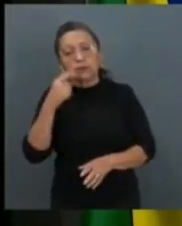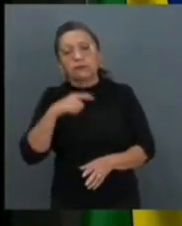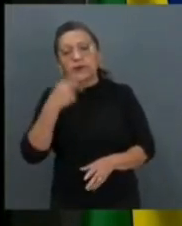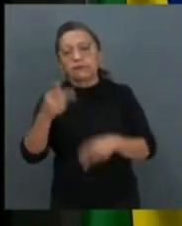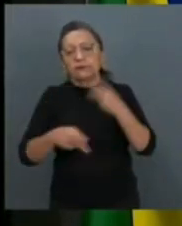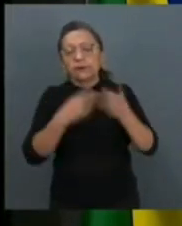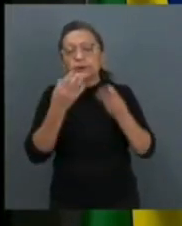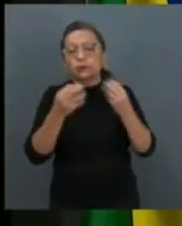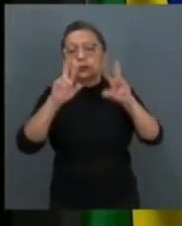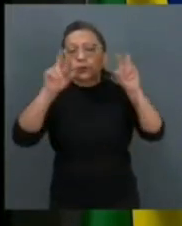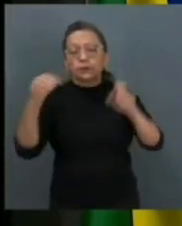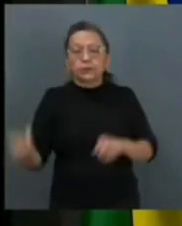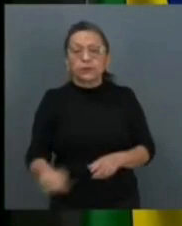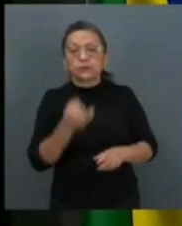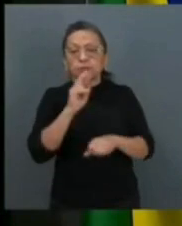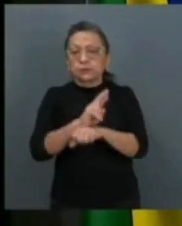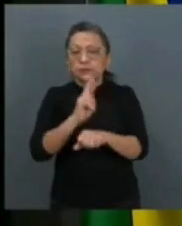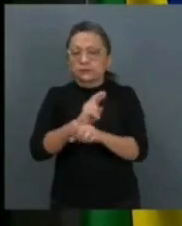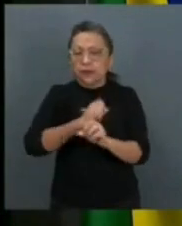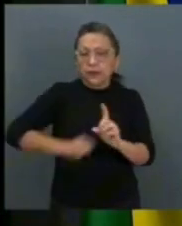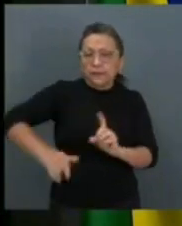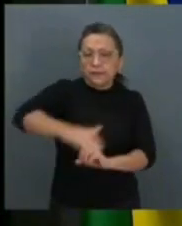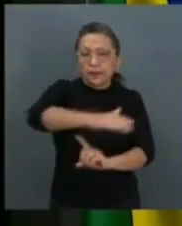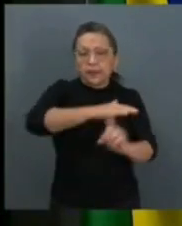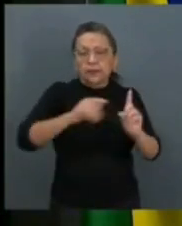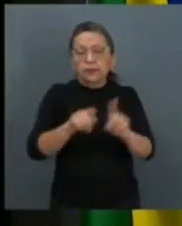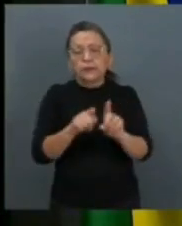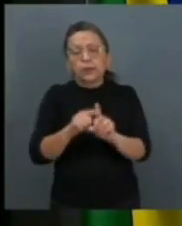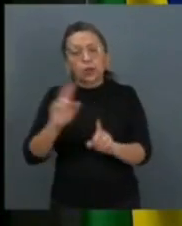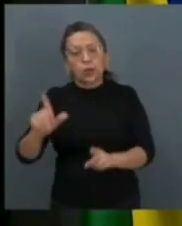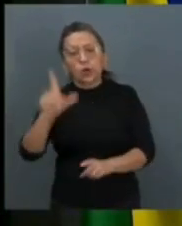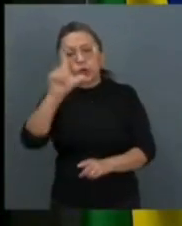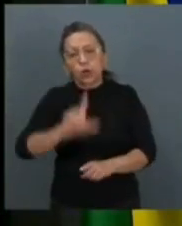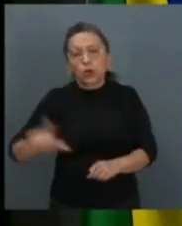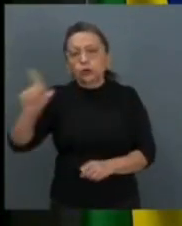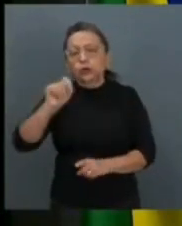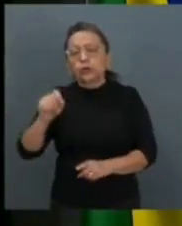a importância de preservação ambiental e, lógico, que